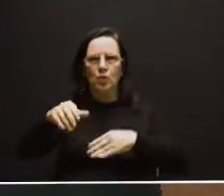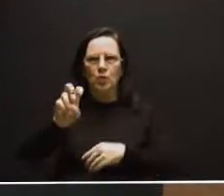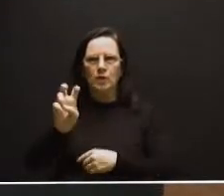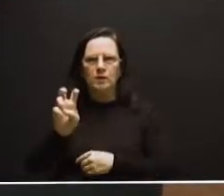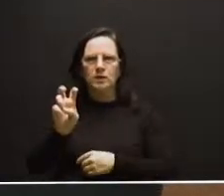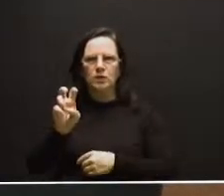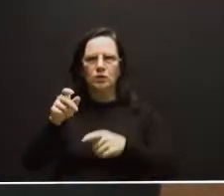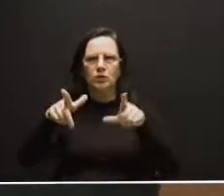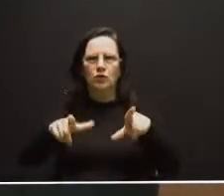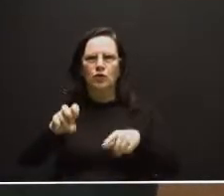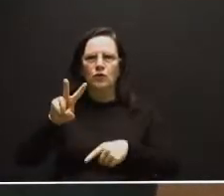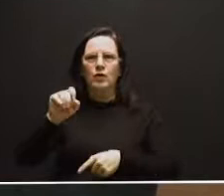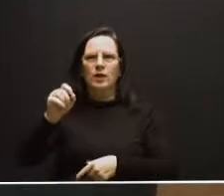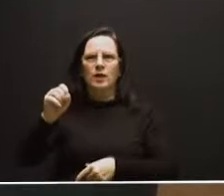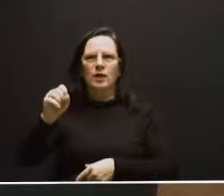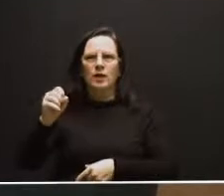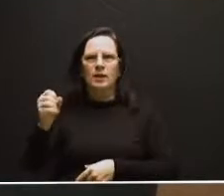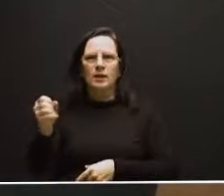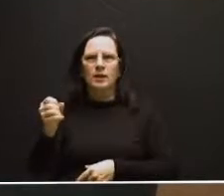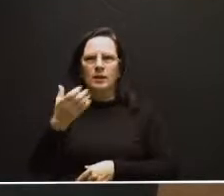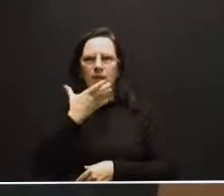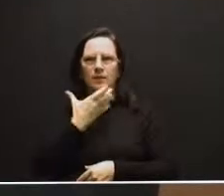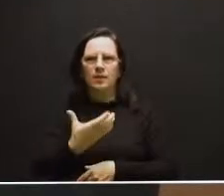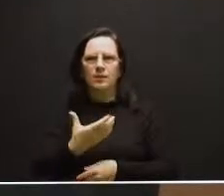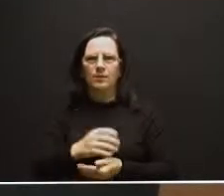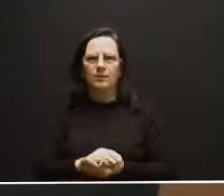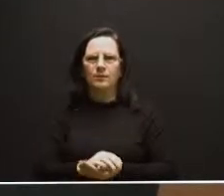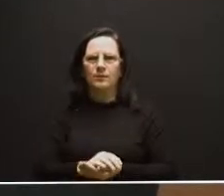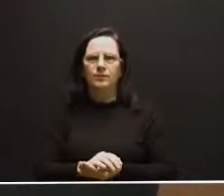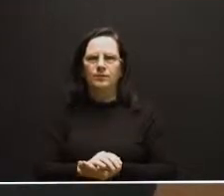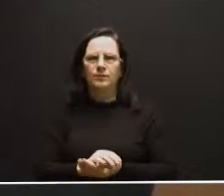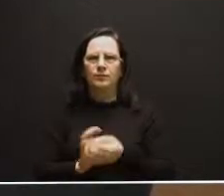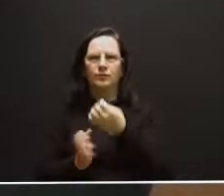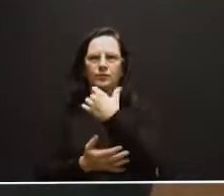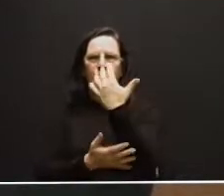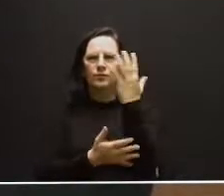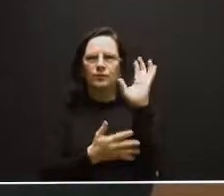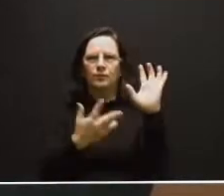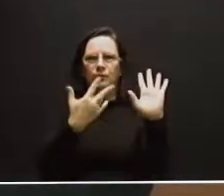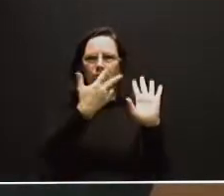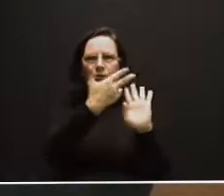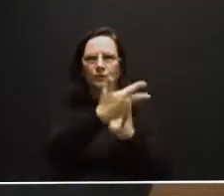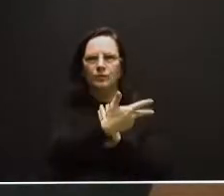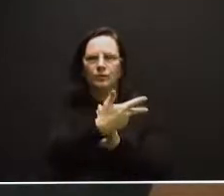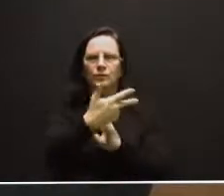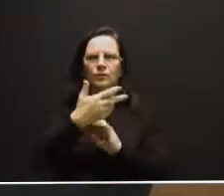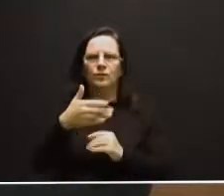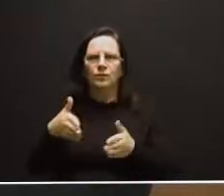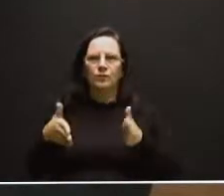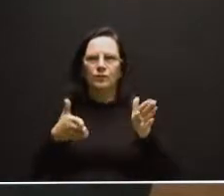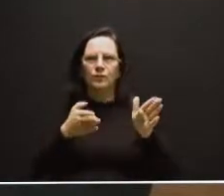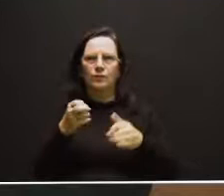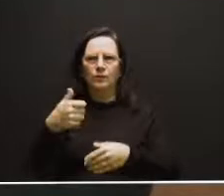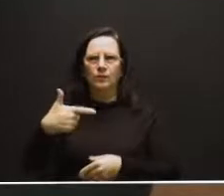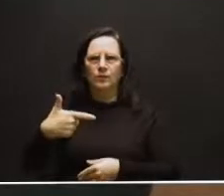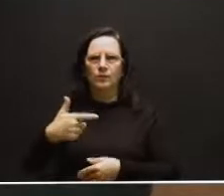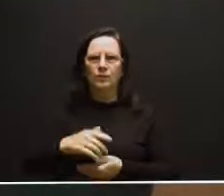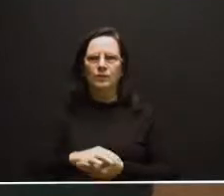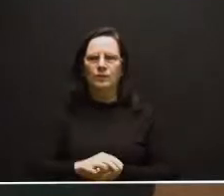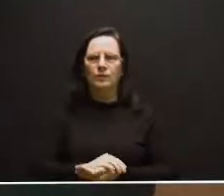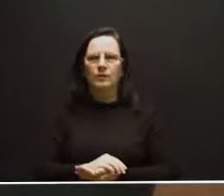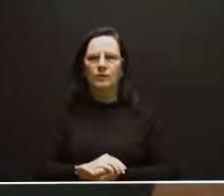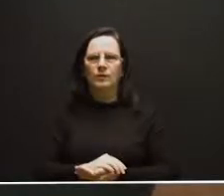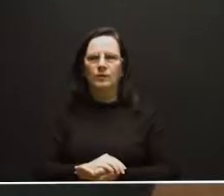na vila natal encaminhe-se poda de árvores no caminho 2 encaminhe-se